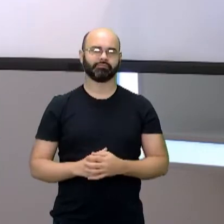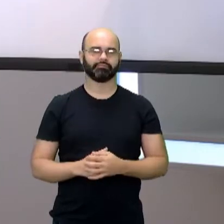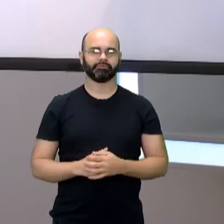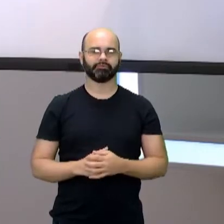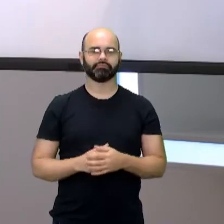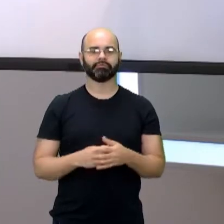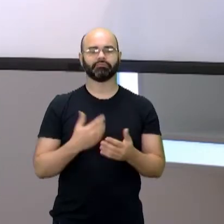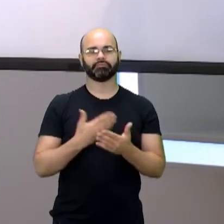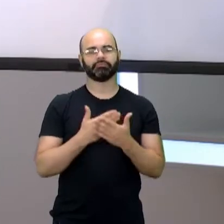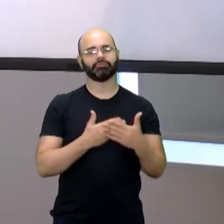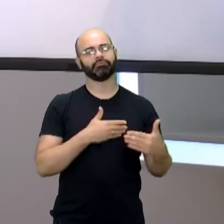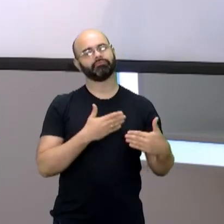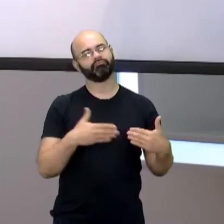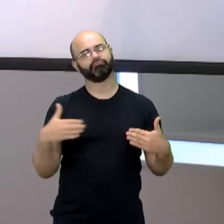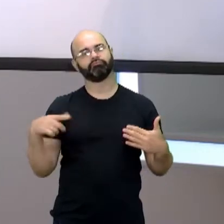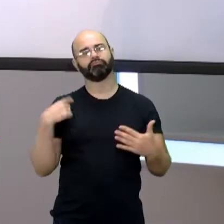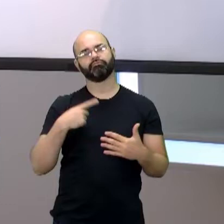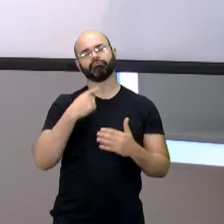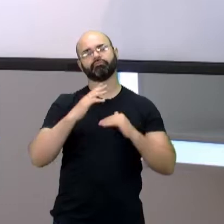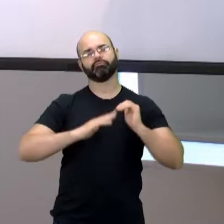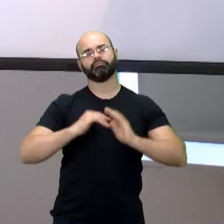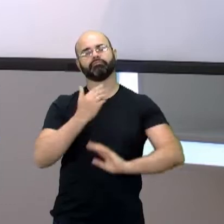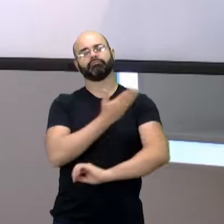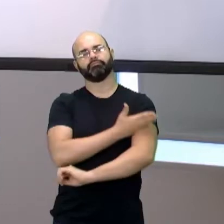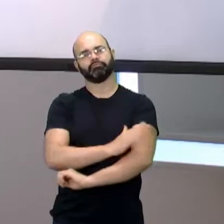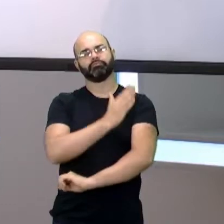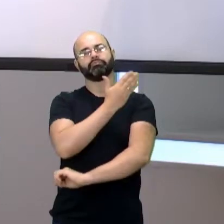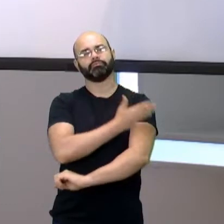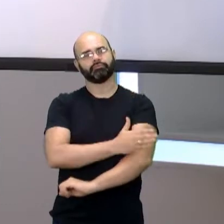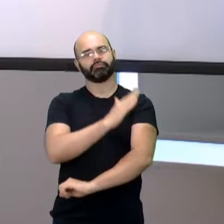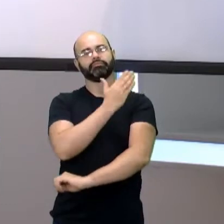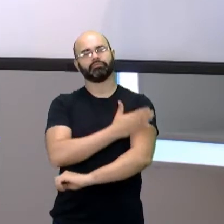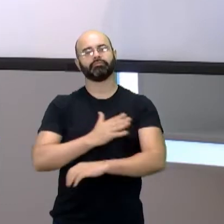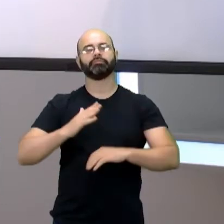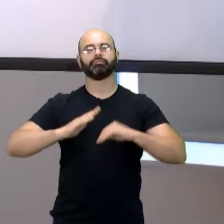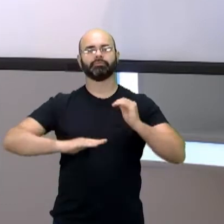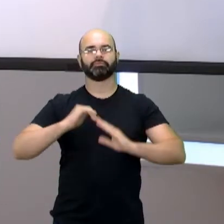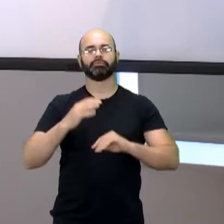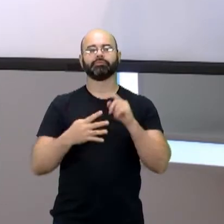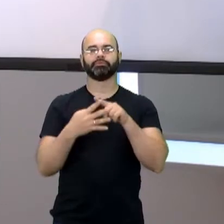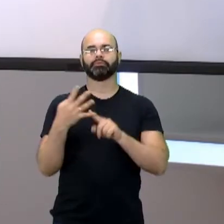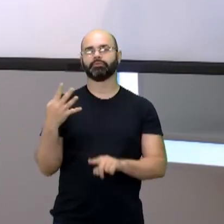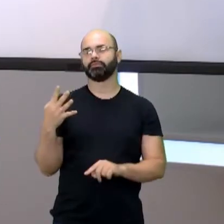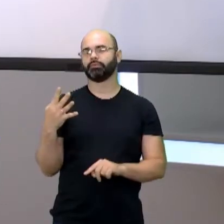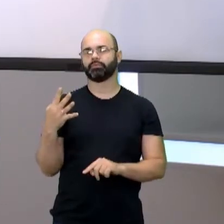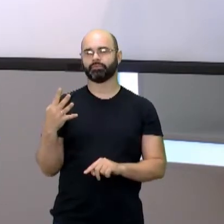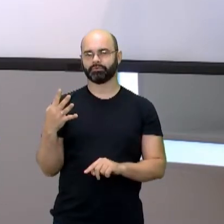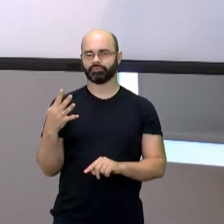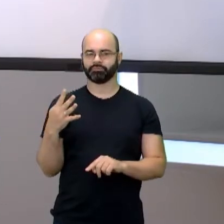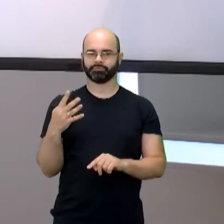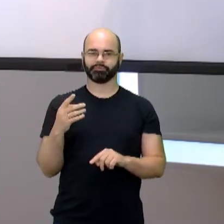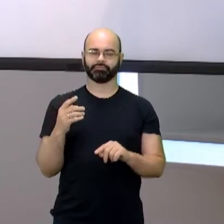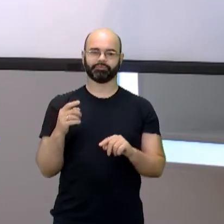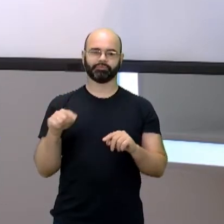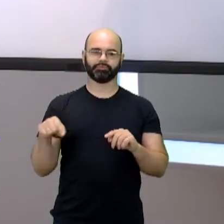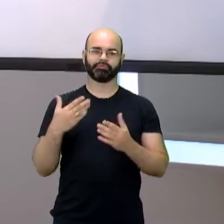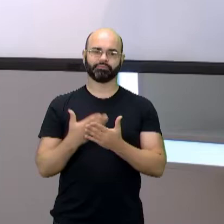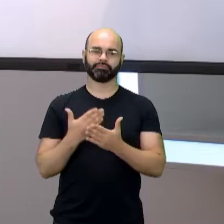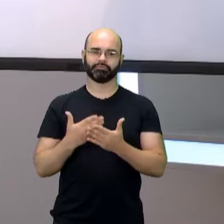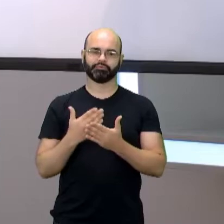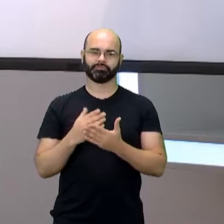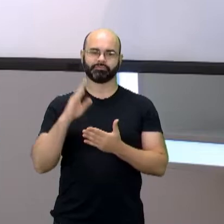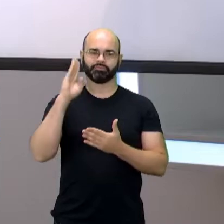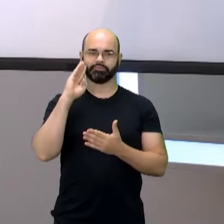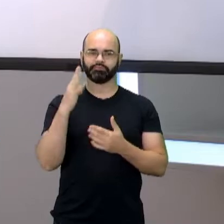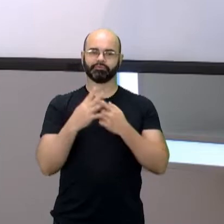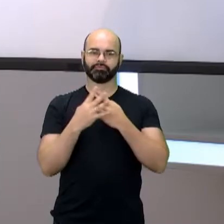vamos desenvolver ou treinar ou rever essas 4 habilidades. Então as questões que serão trabalhadas nessa aula